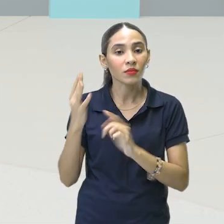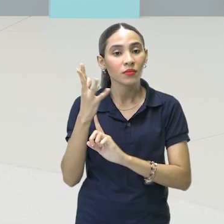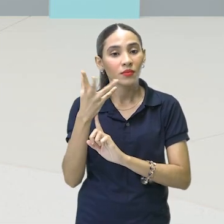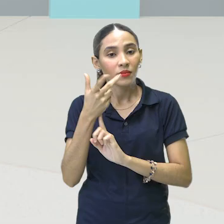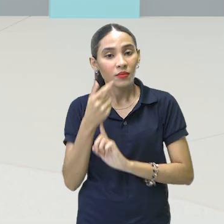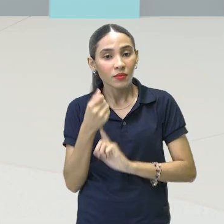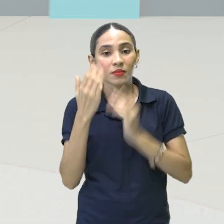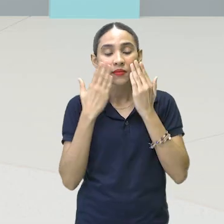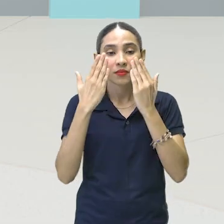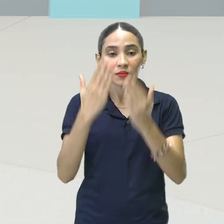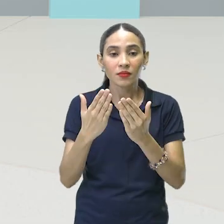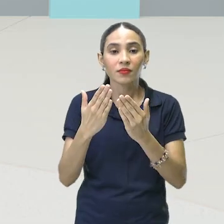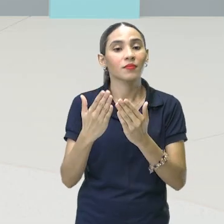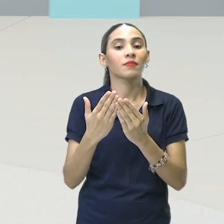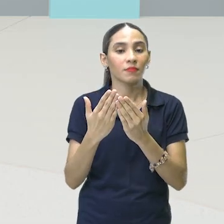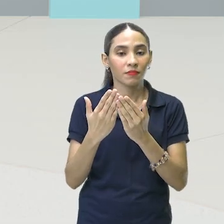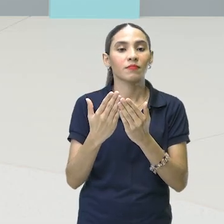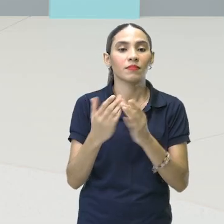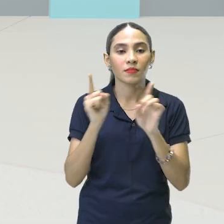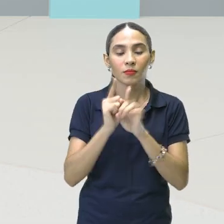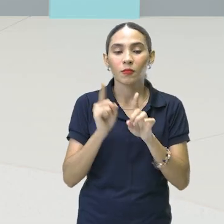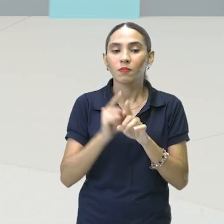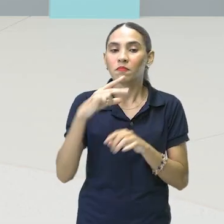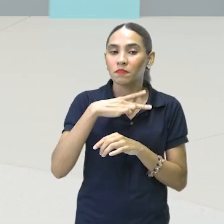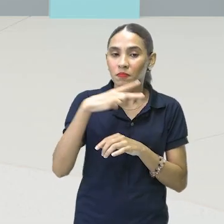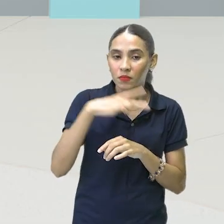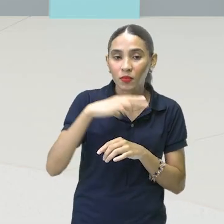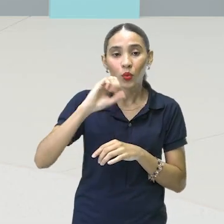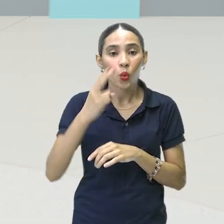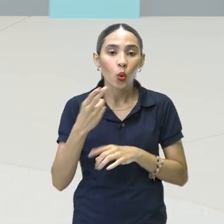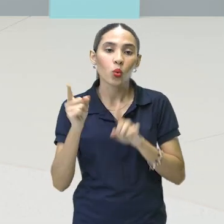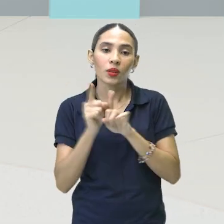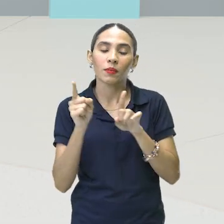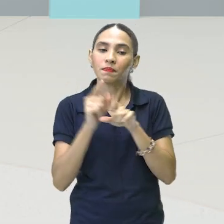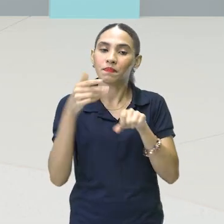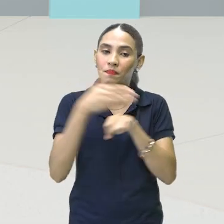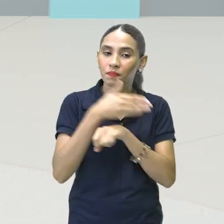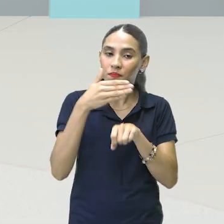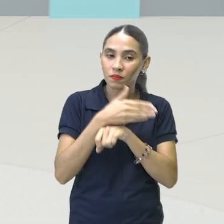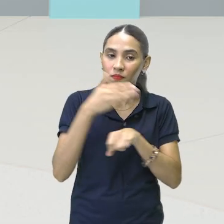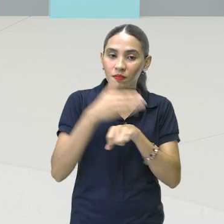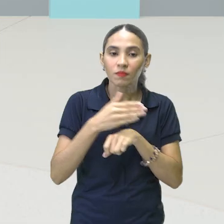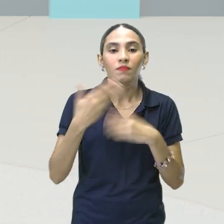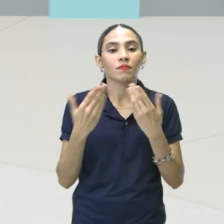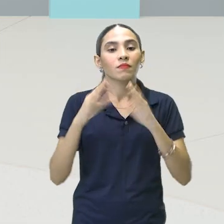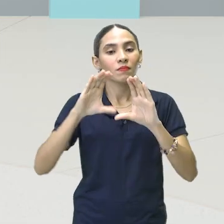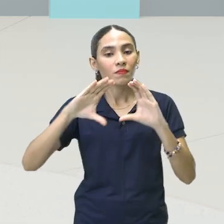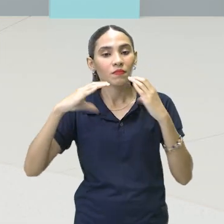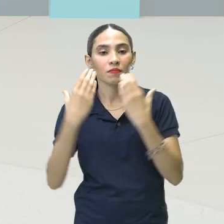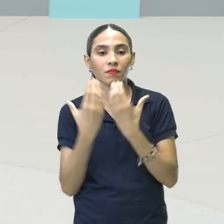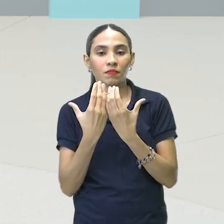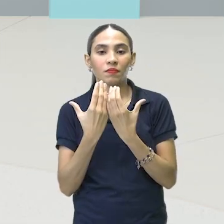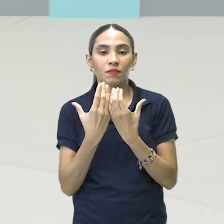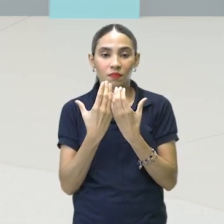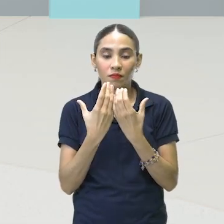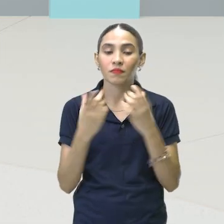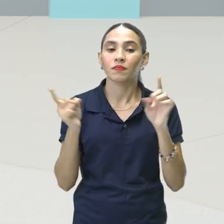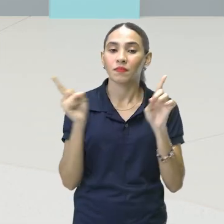jovens artistas exibirem seus talentos individualmente ou colaborarem em performance